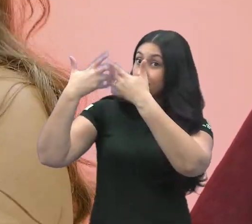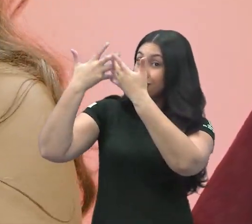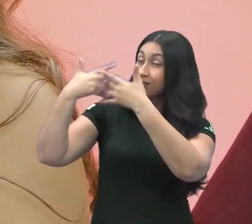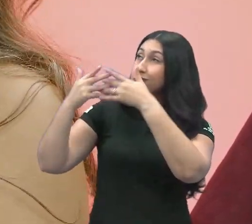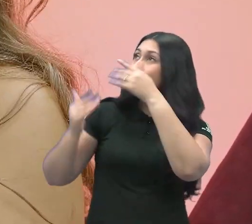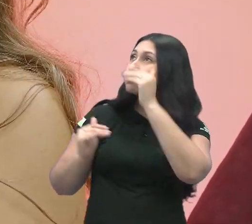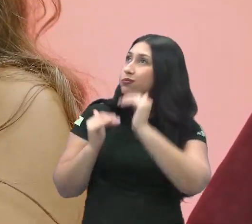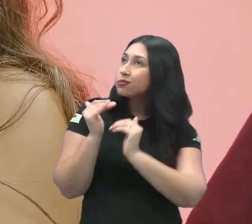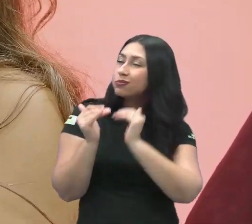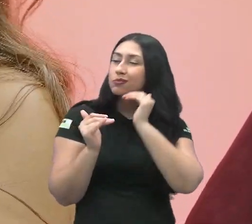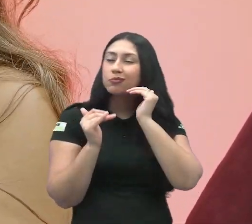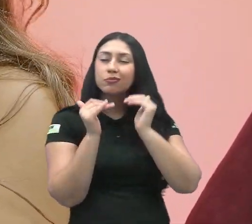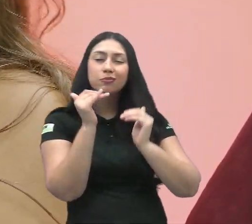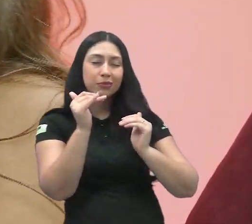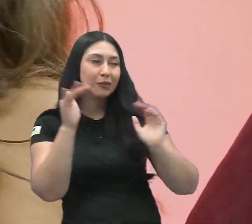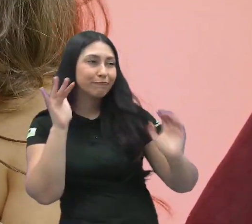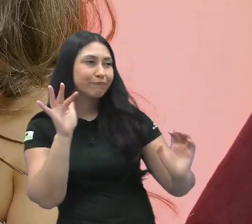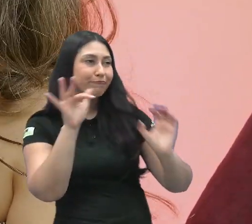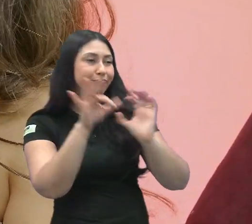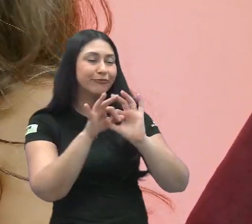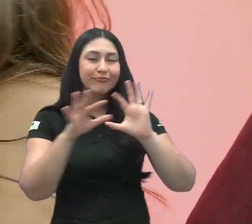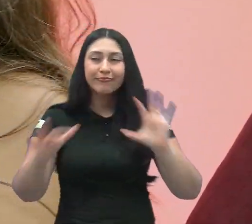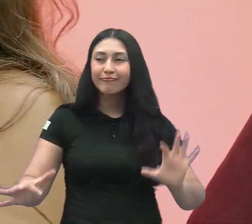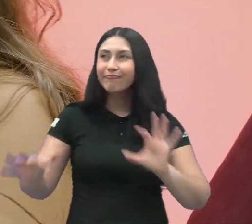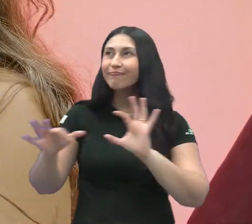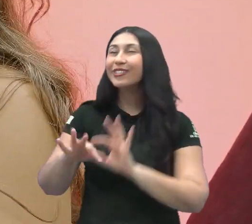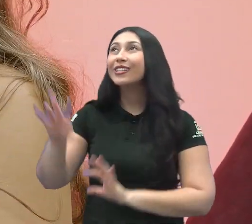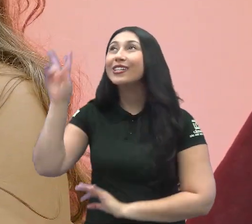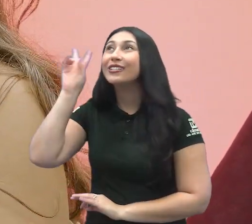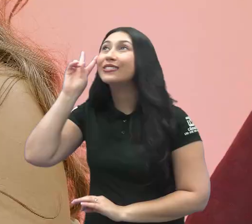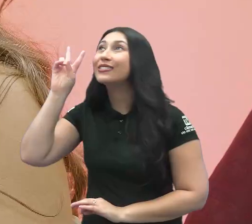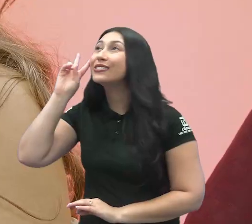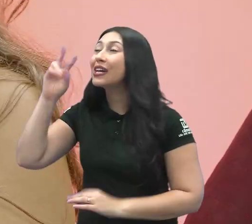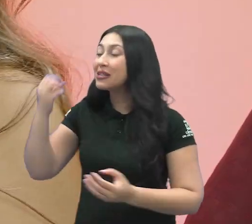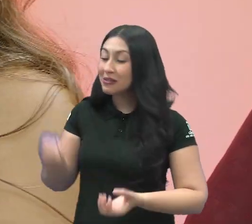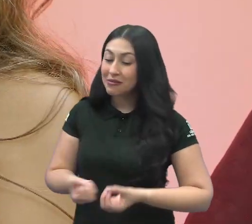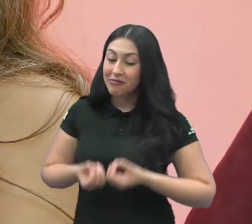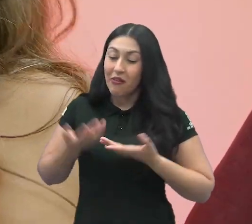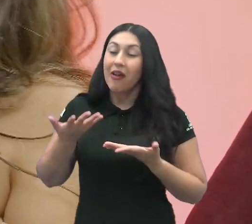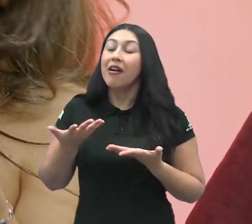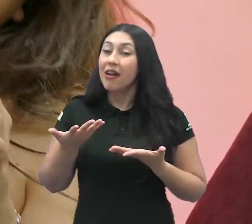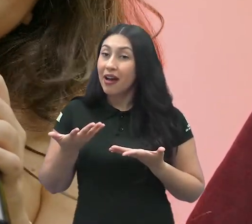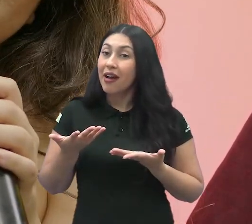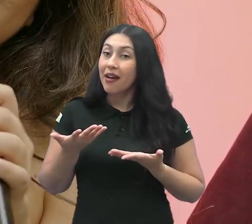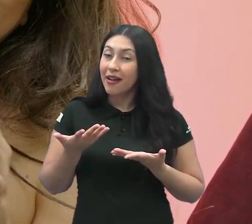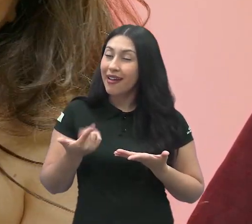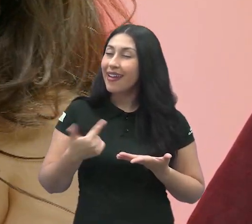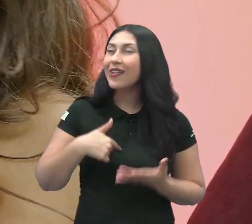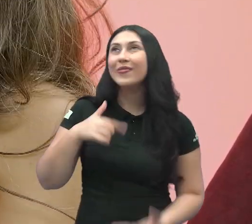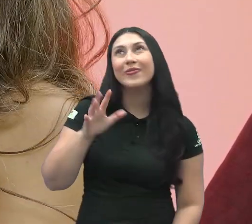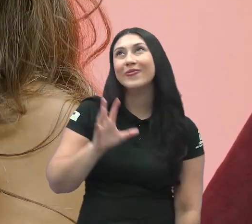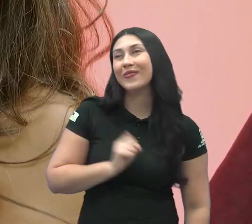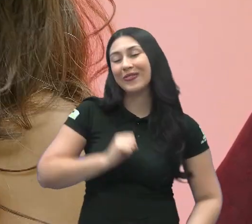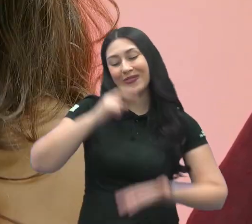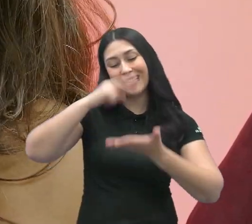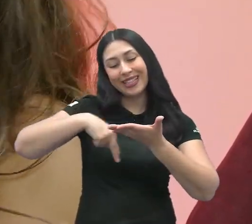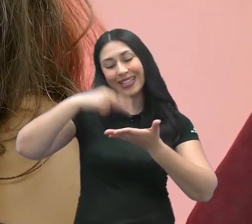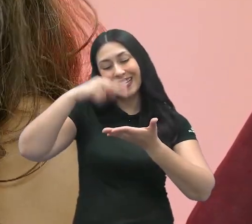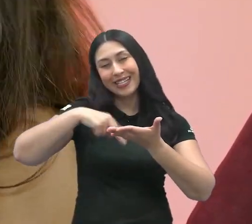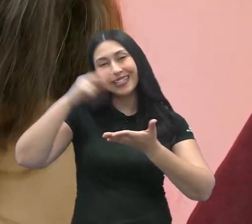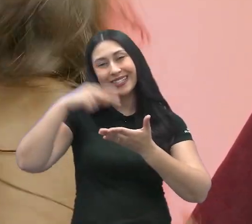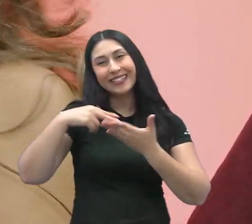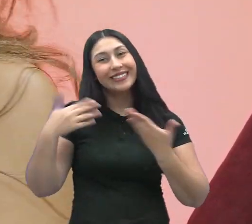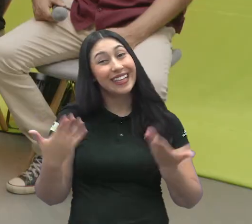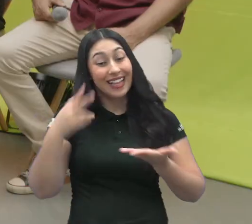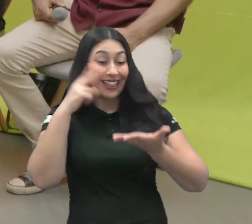constrói milhares de pontes assim para histórias e inspirações. Então eu sou muito, muito fã da leitura. Então leiam, gente,